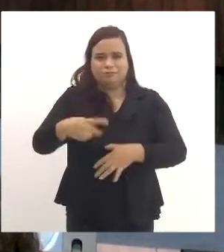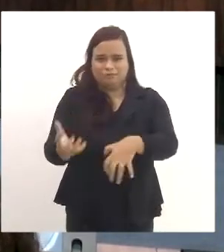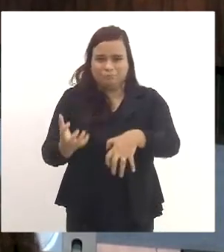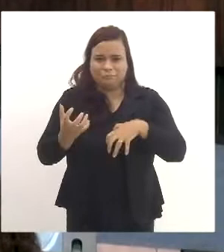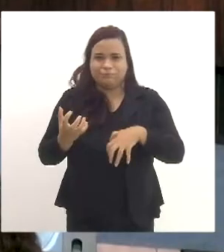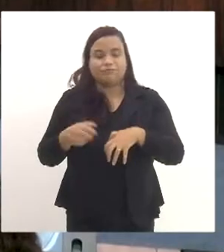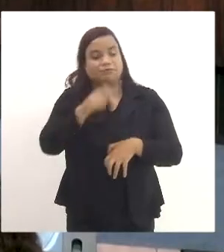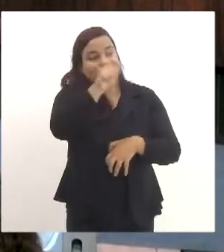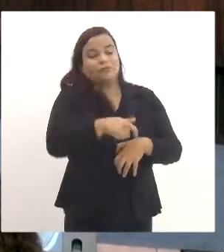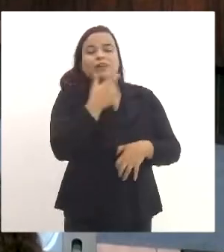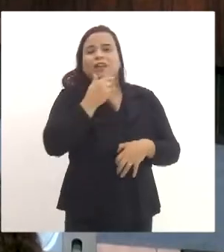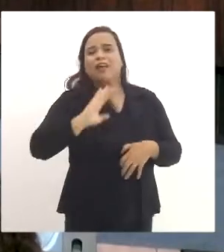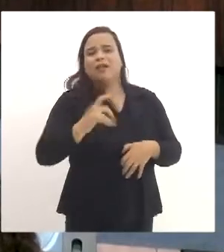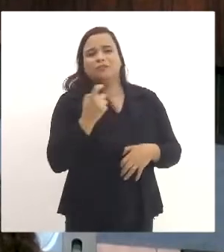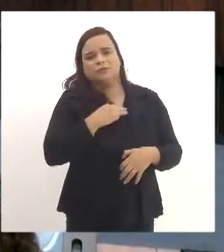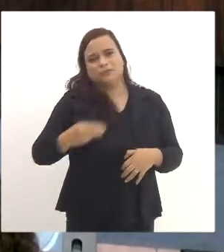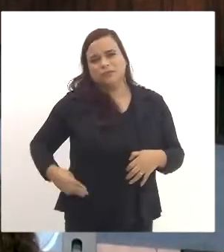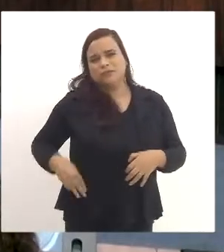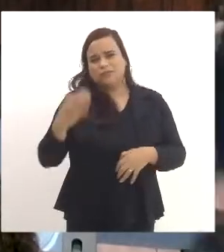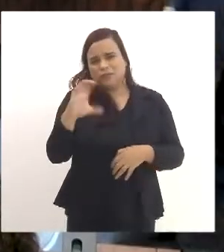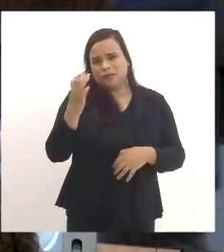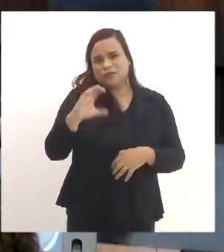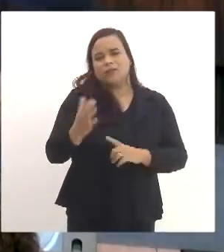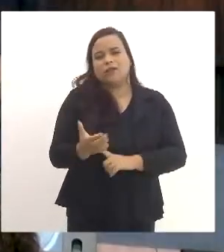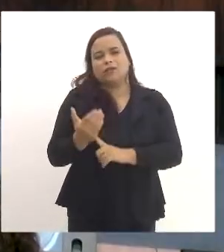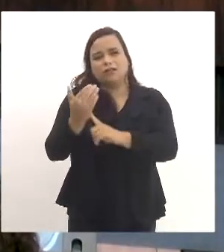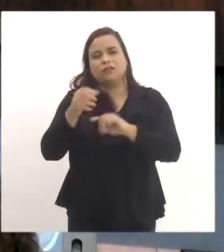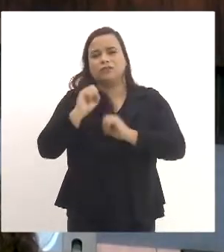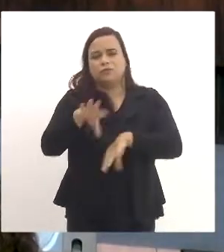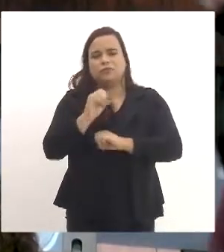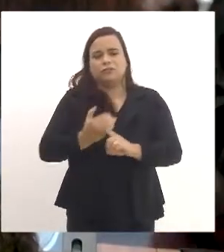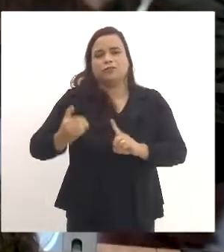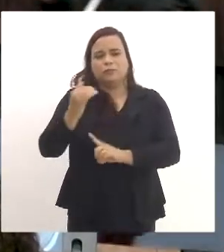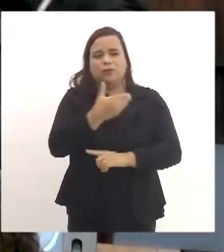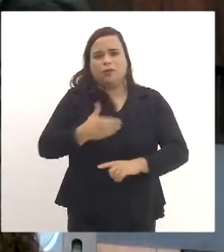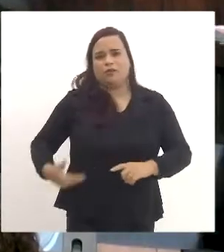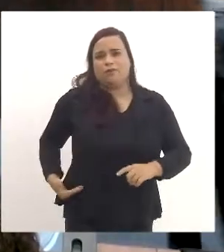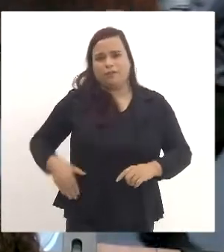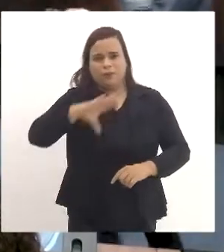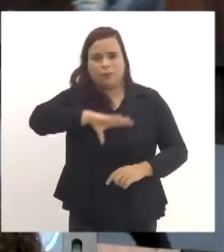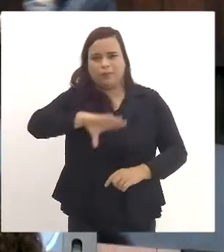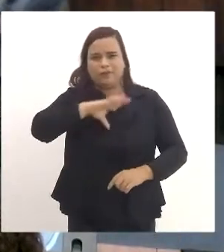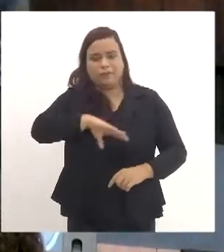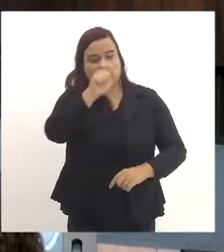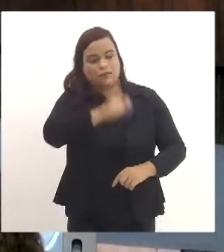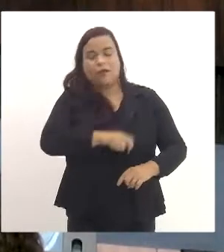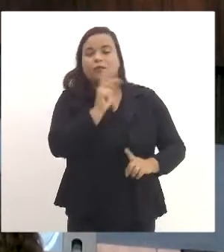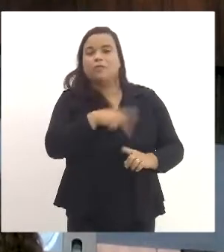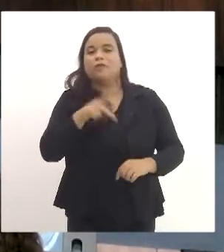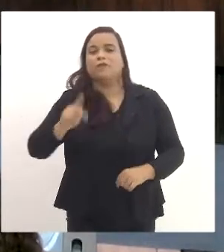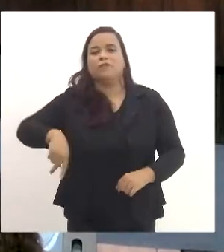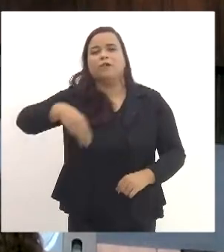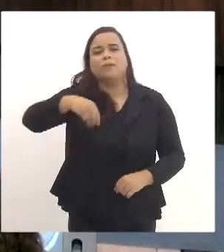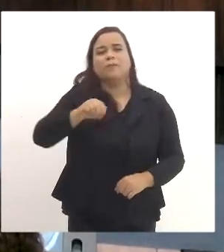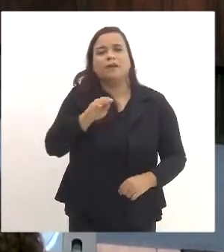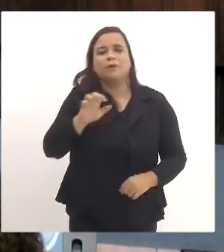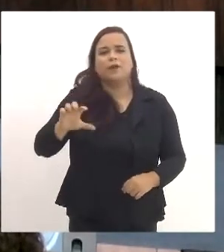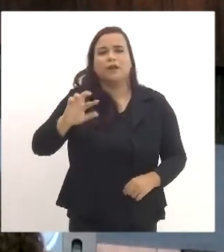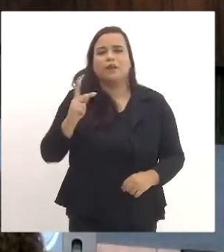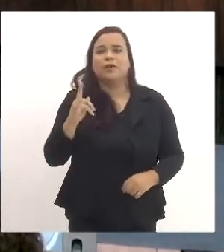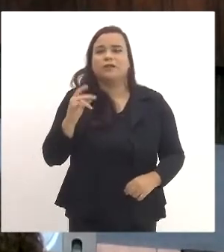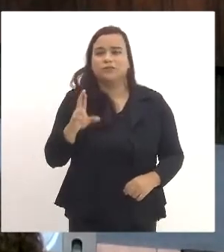Ciência, Tecnologia e Ensino Superior do Governo de Portugal, professor Manuel Heitor. Eu